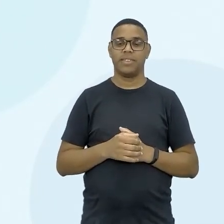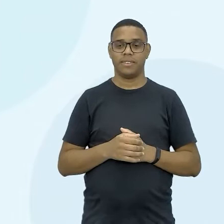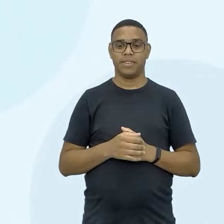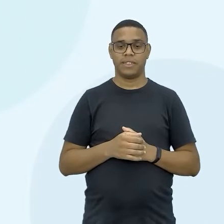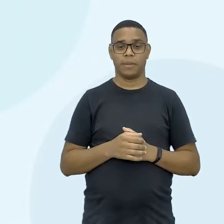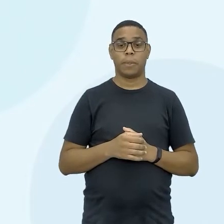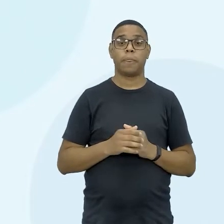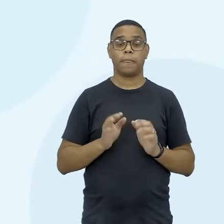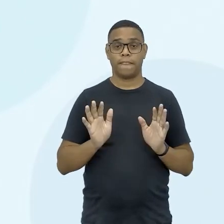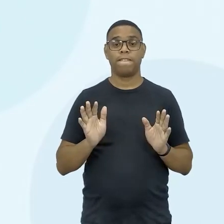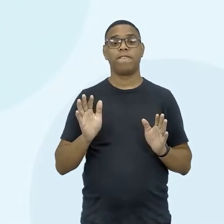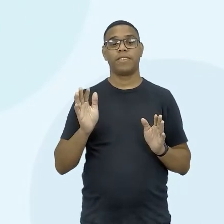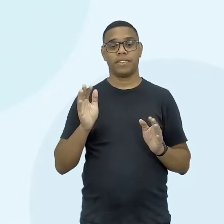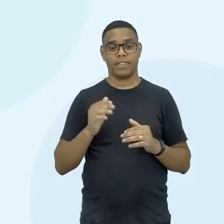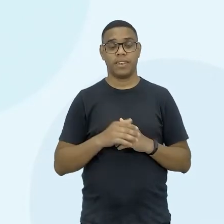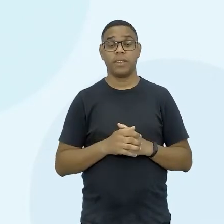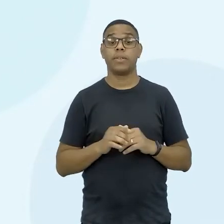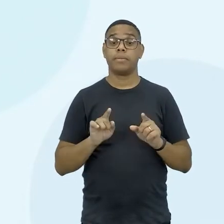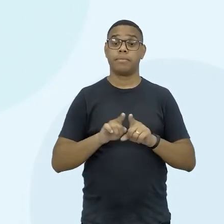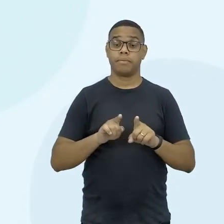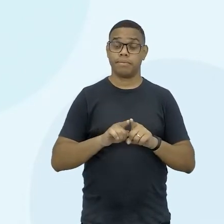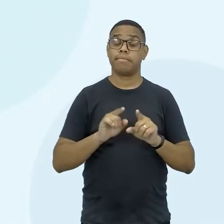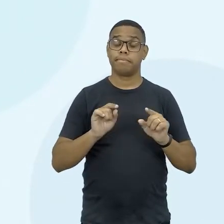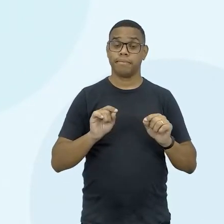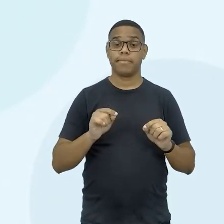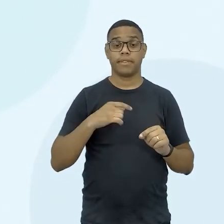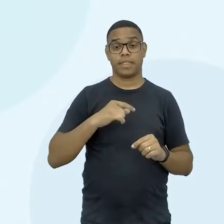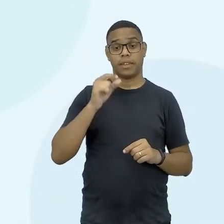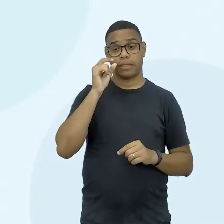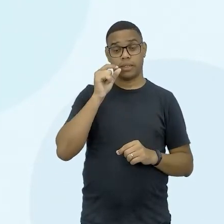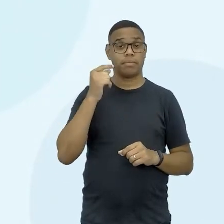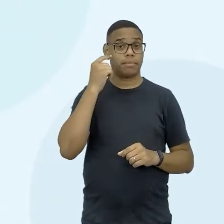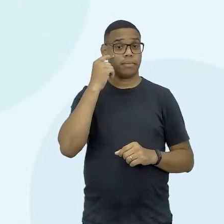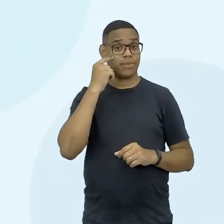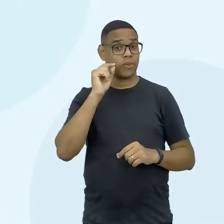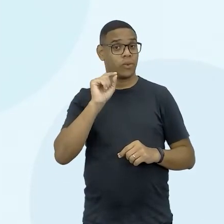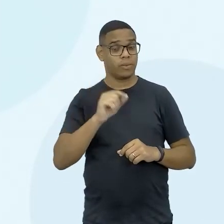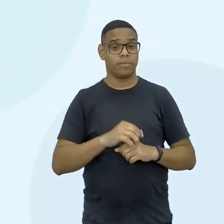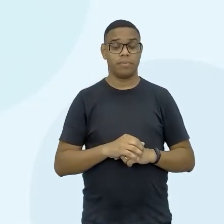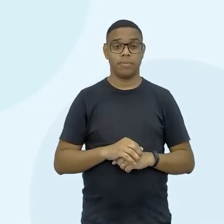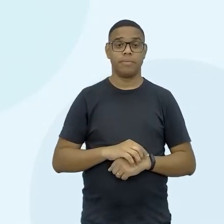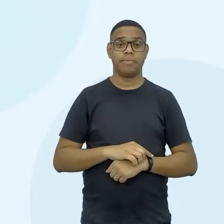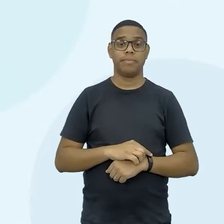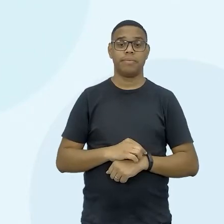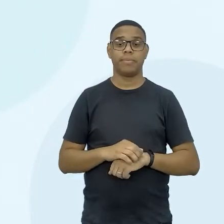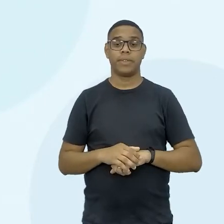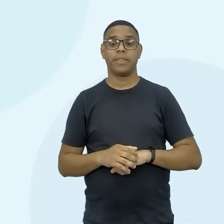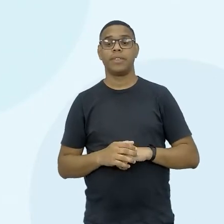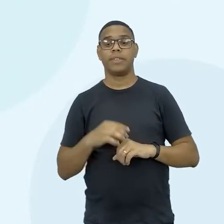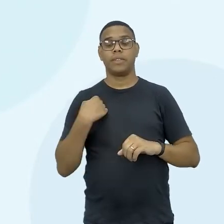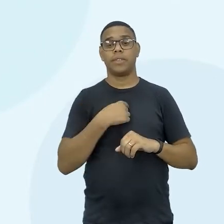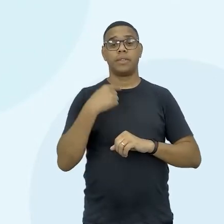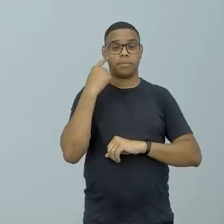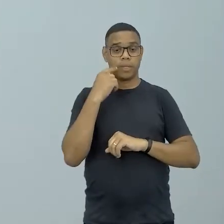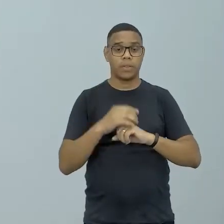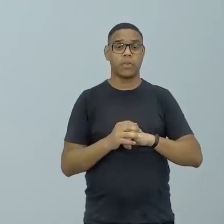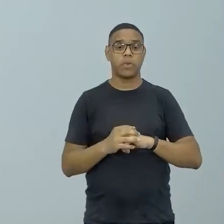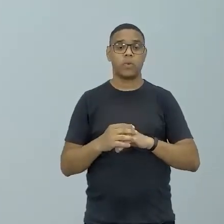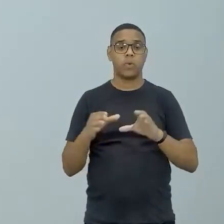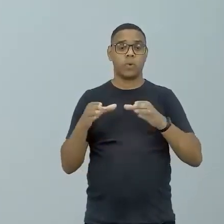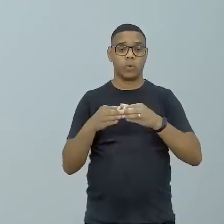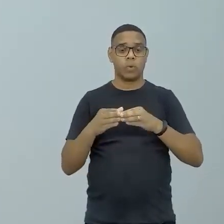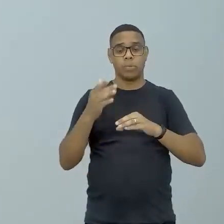Mas está correndo solta na cinema. Inclusive é interessante pensar nisso, né? Porque, por exemplo, a gente pode pensar num